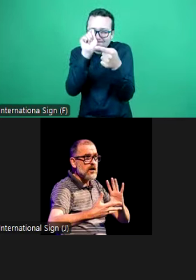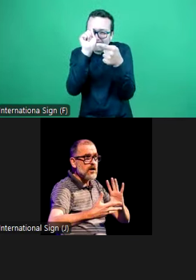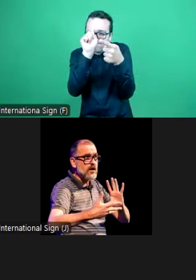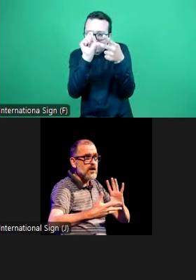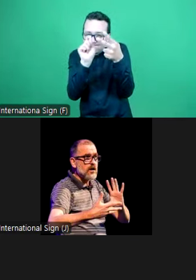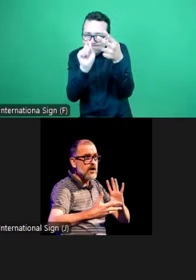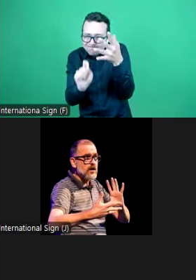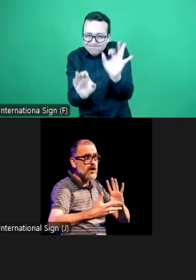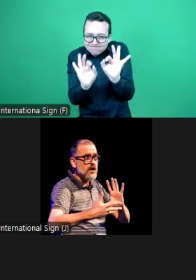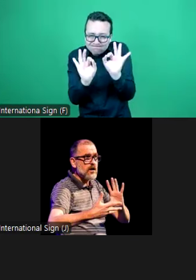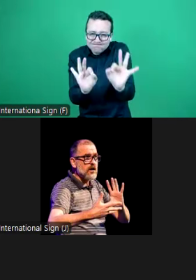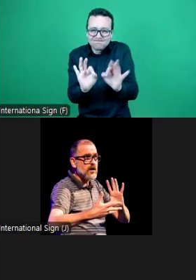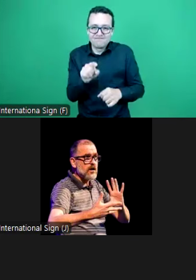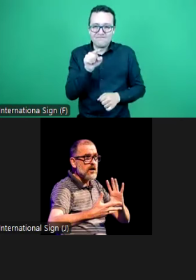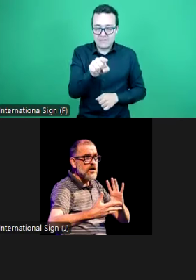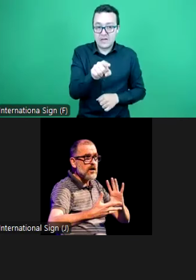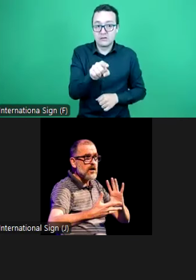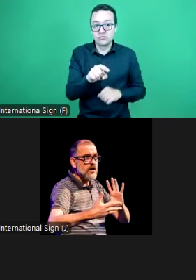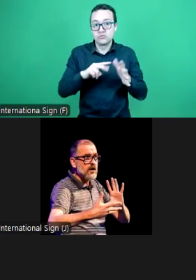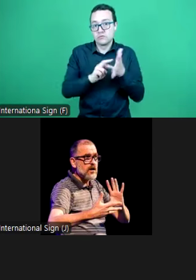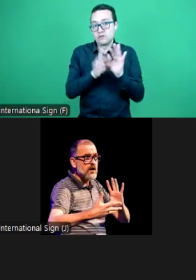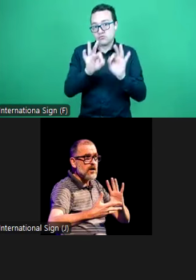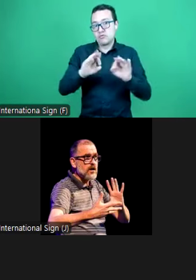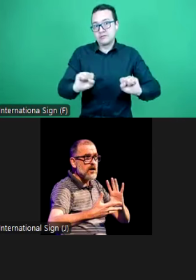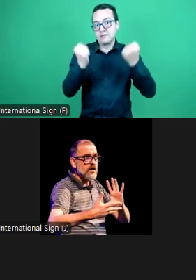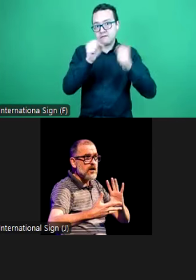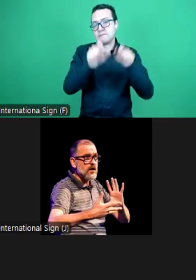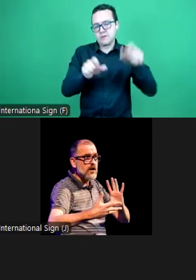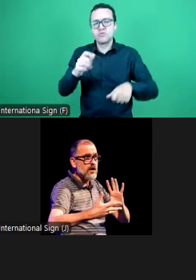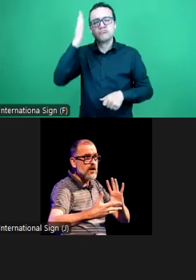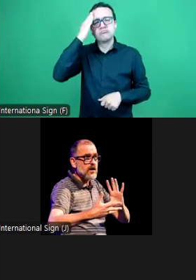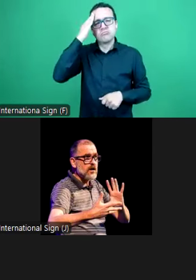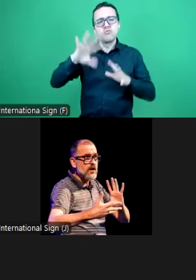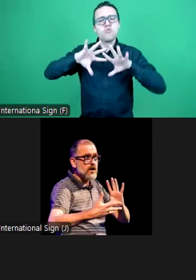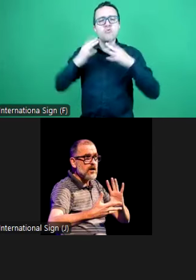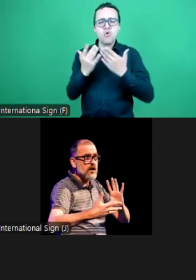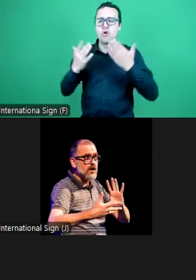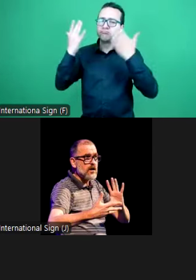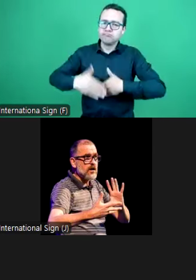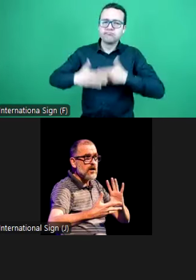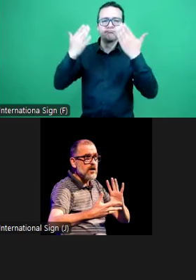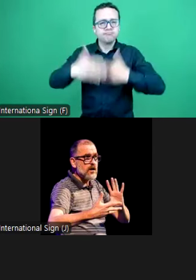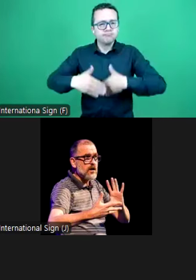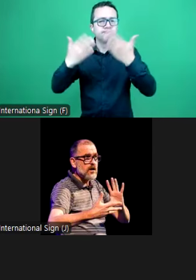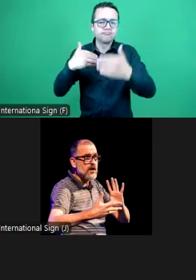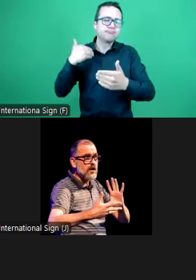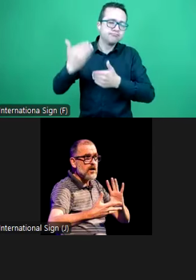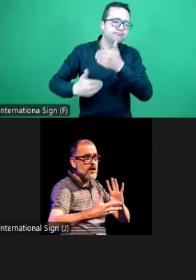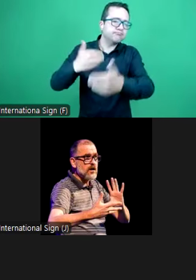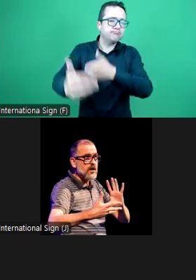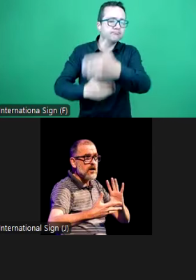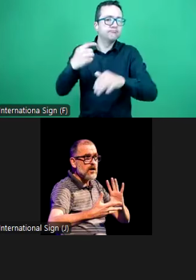atividades específicas e também aquilo que tem a ver com a segurança. Todos os anos fazemos